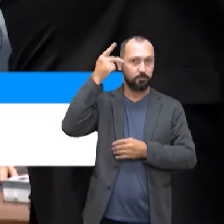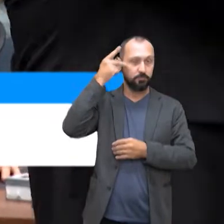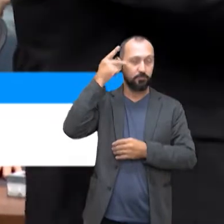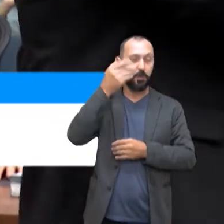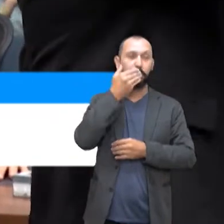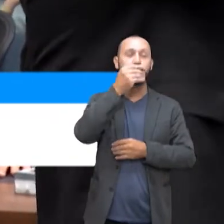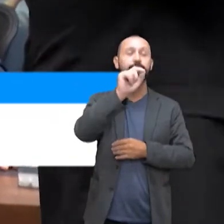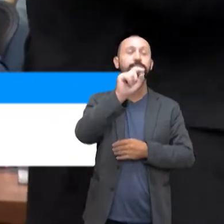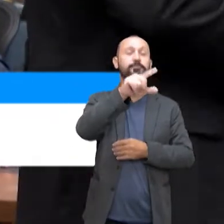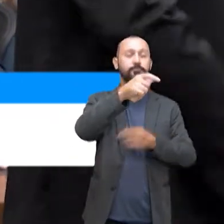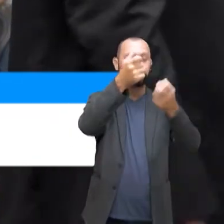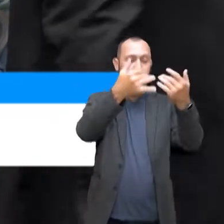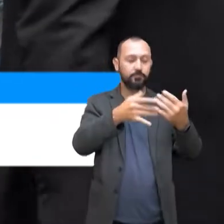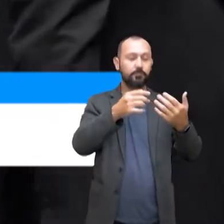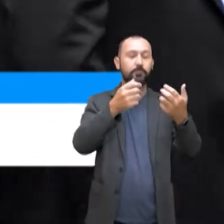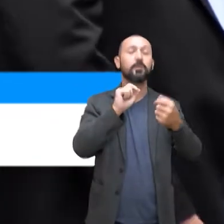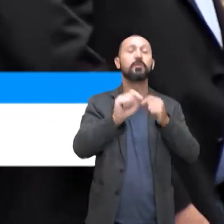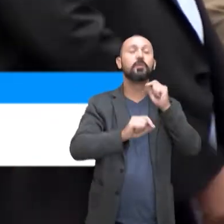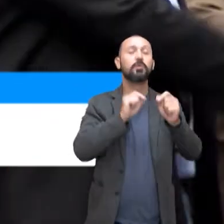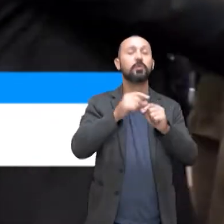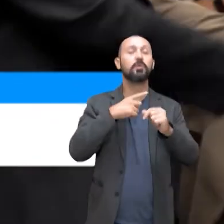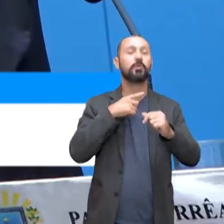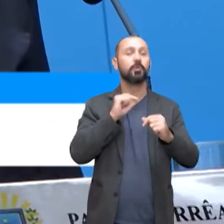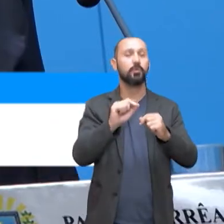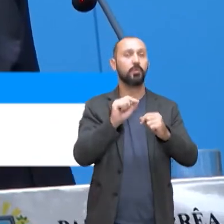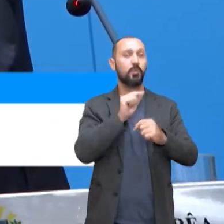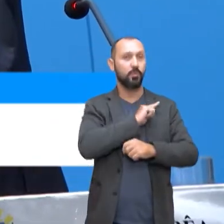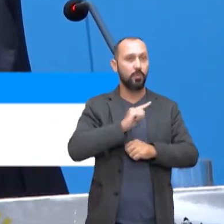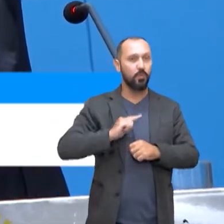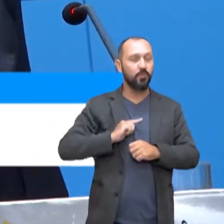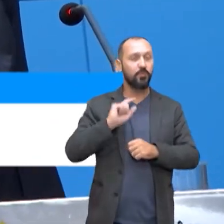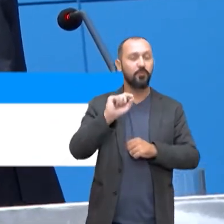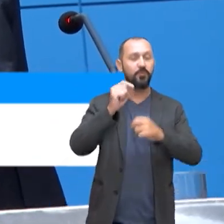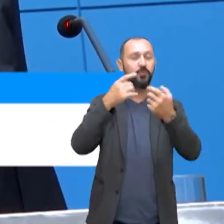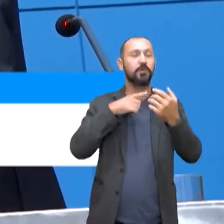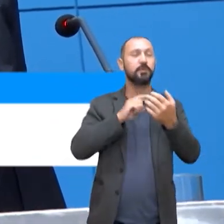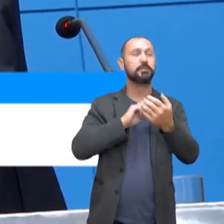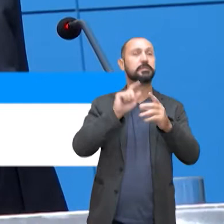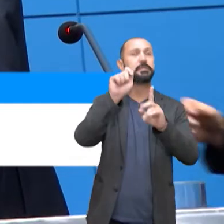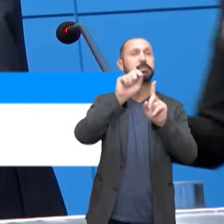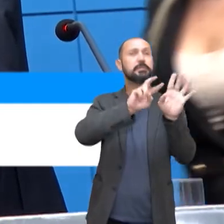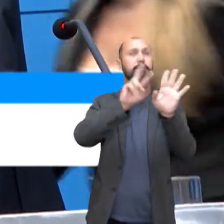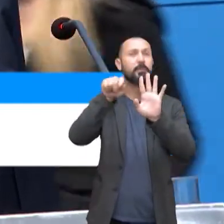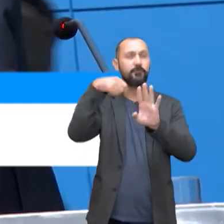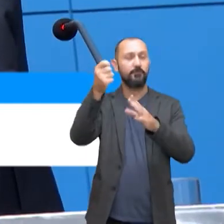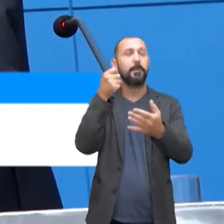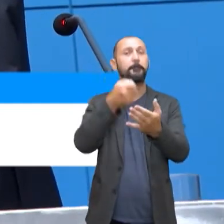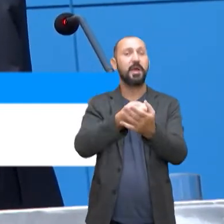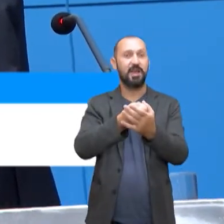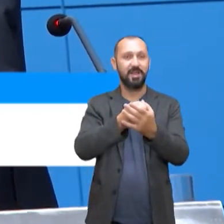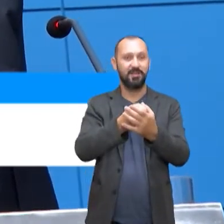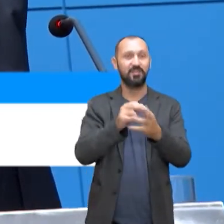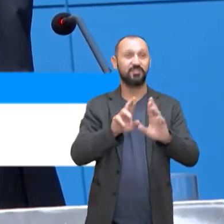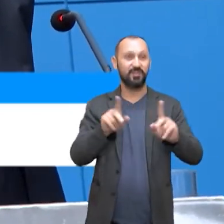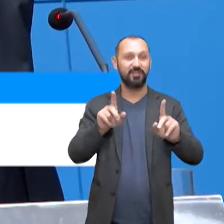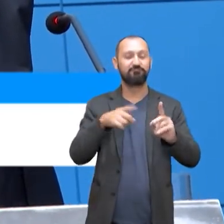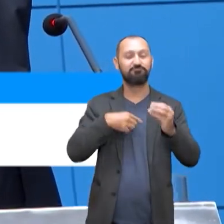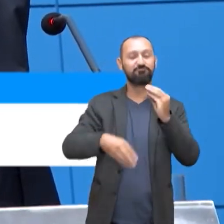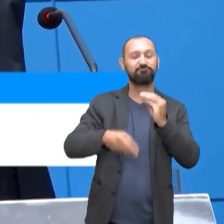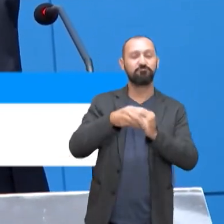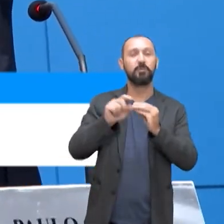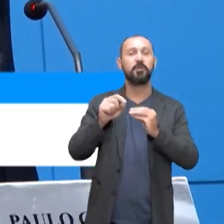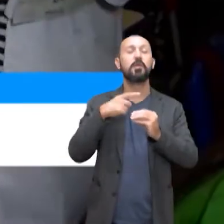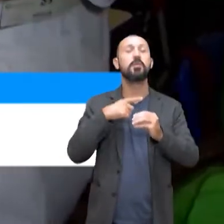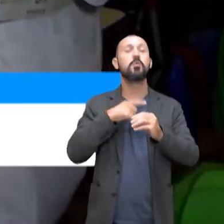folha suplementar para pagamento já na próxima semana e garantiram que o secretário de Governo e Gestão Estratégica,